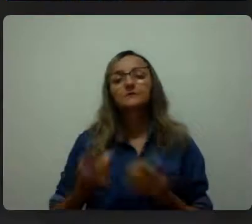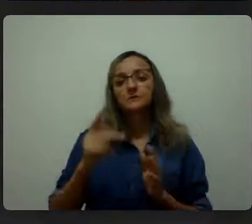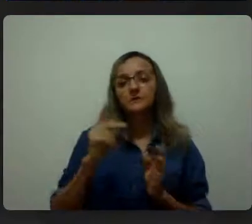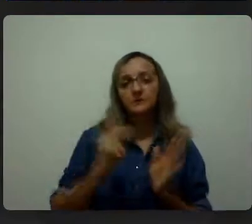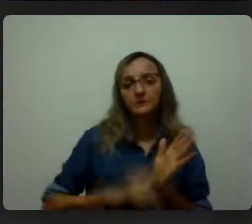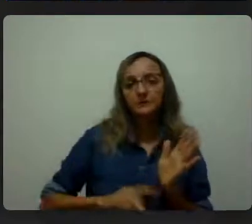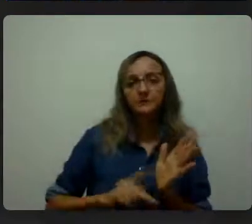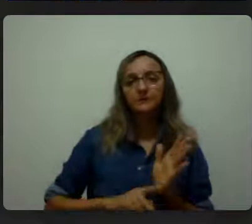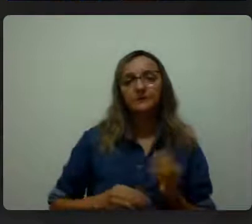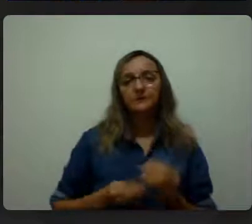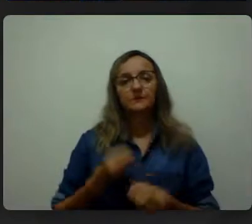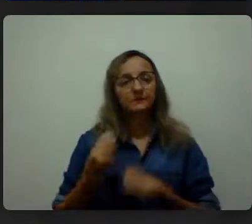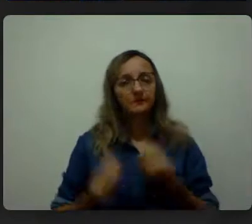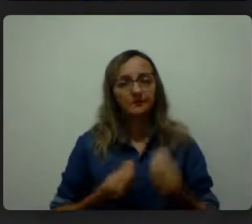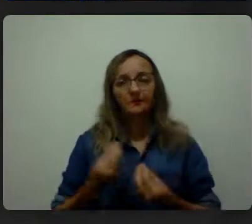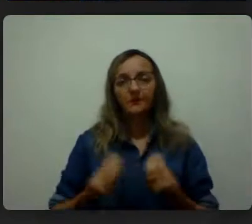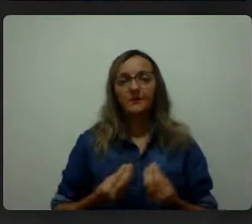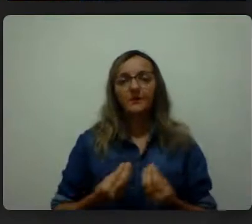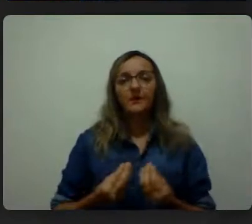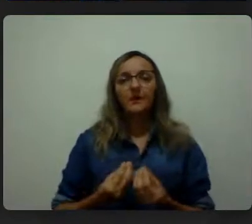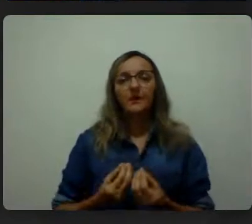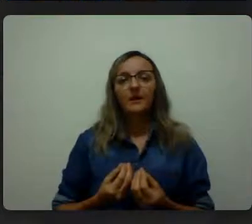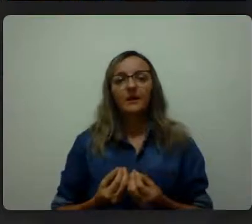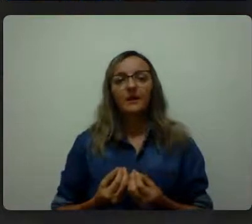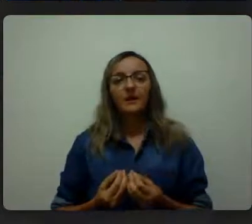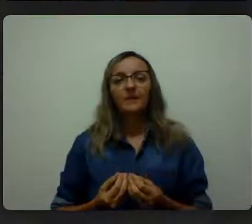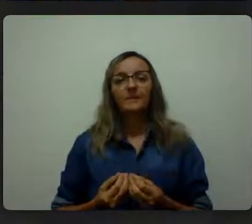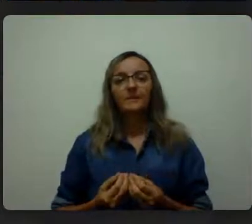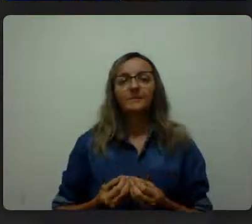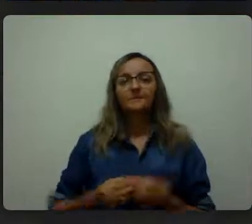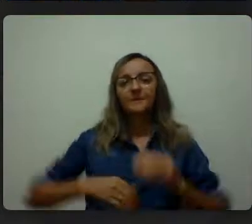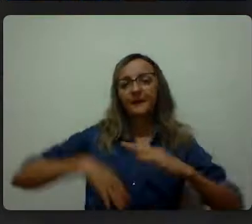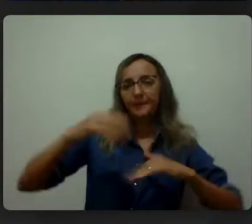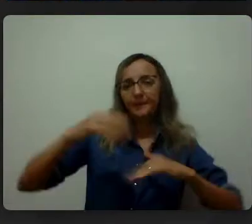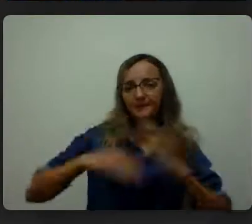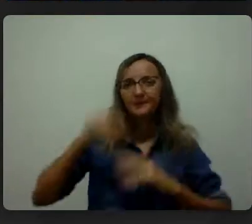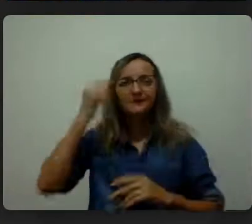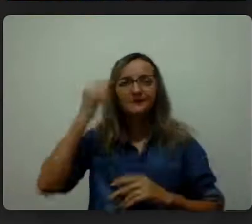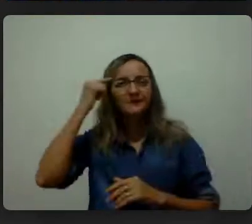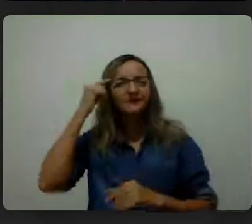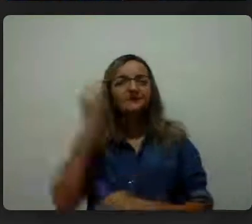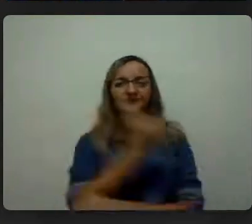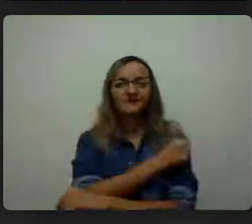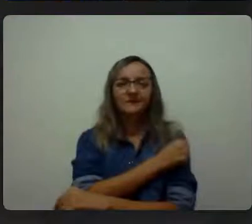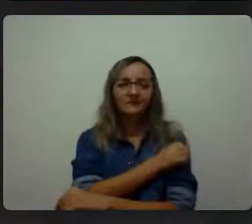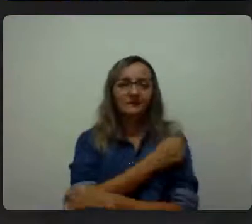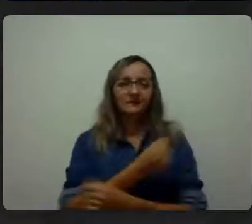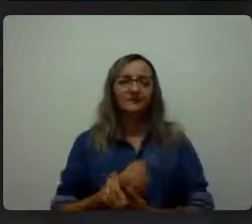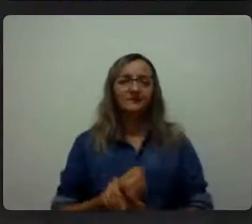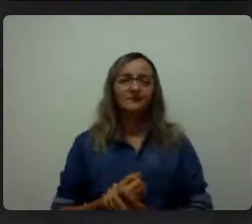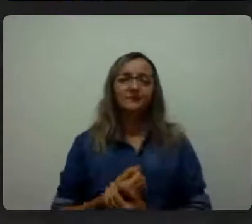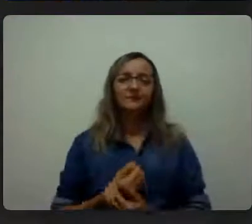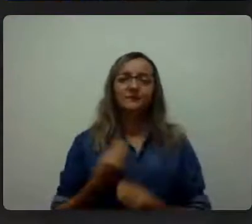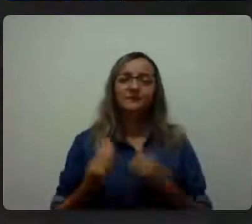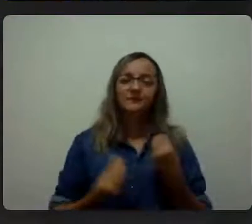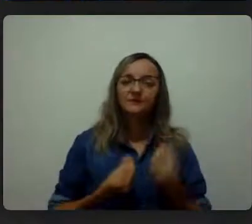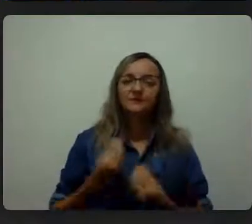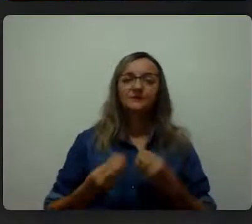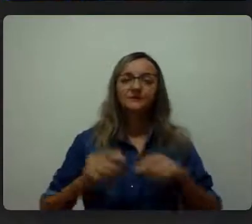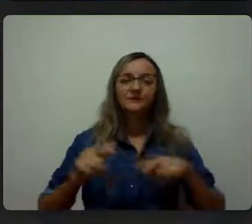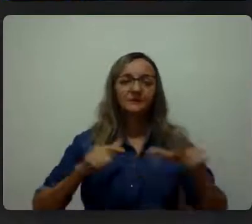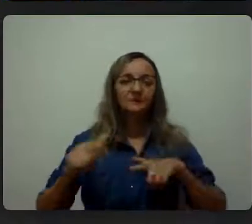na prática mesmo, de forma simplificada, né, a concepção e a ideação e a prototipagem de um projeto, né?